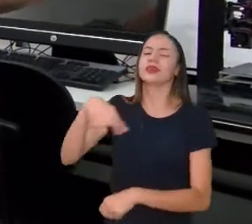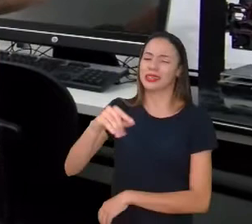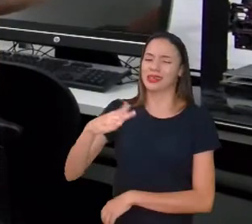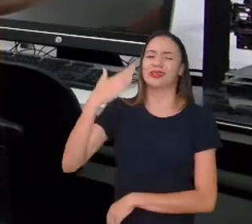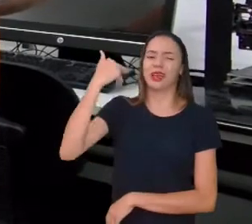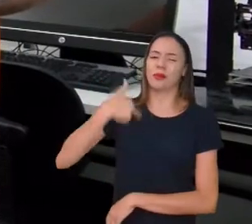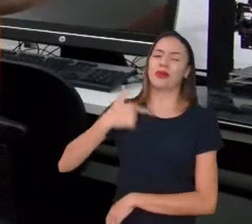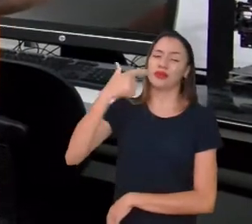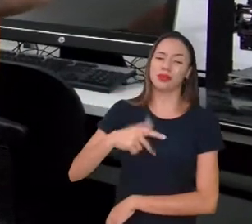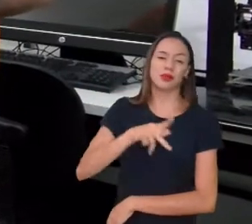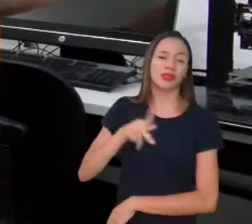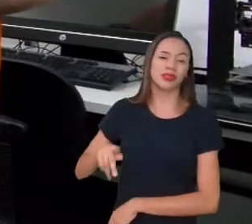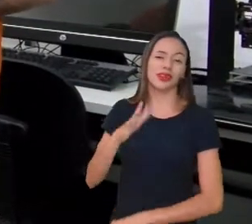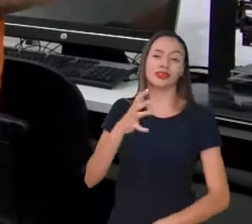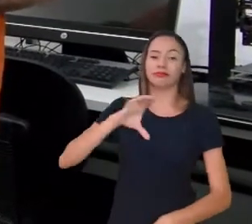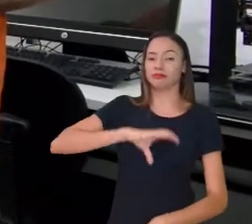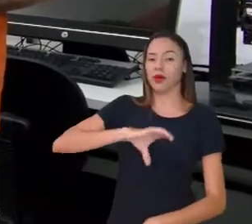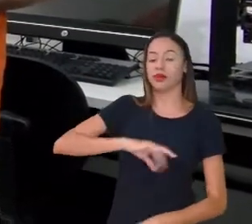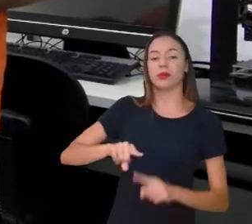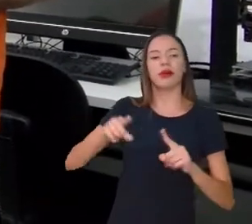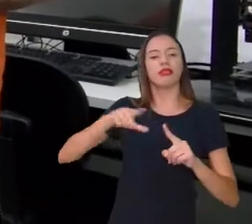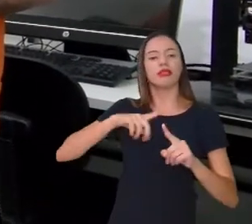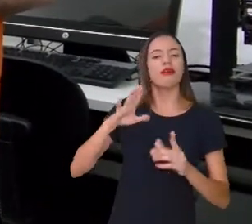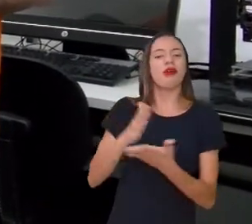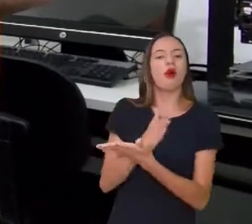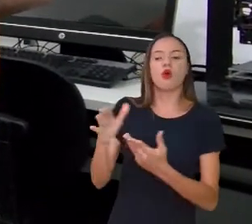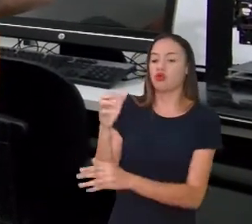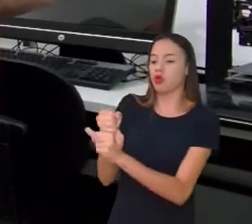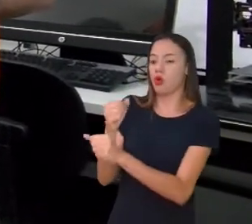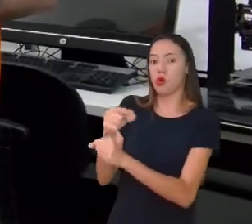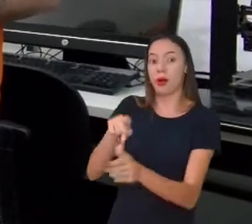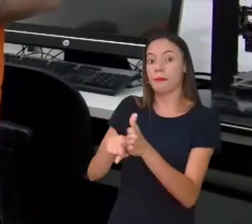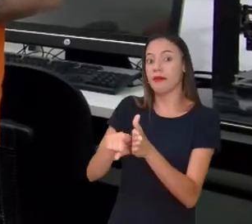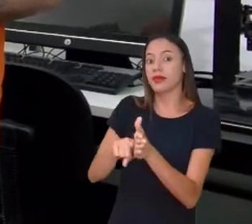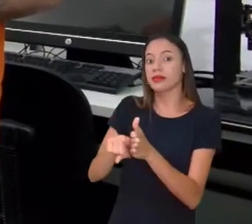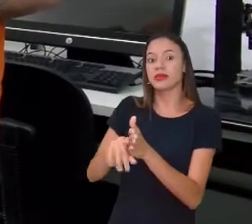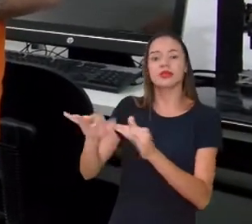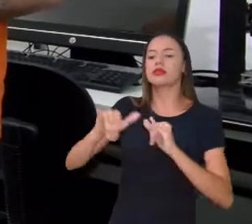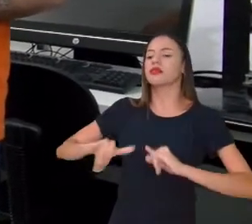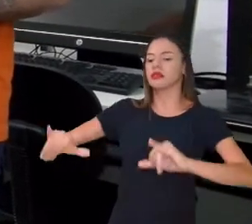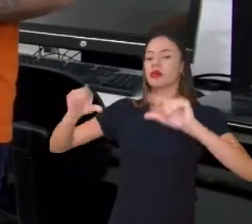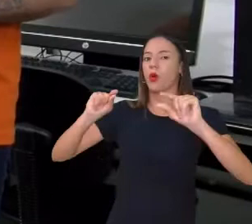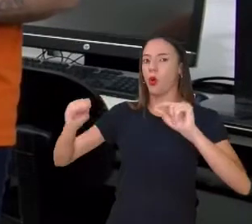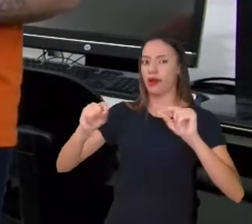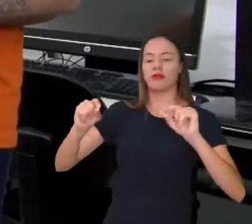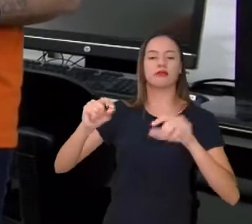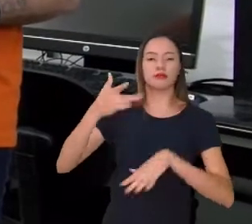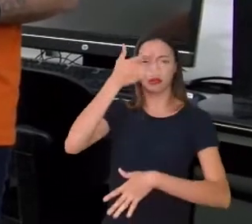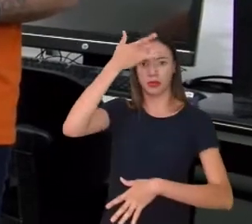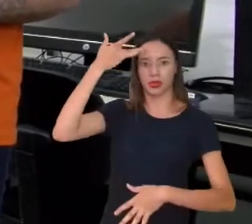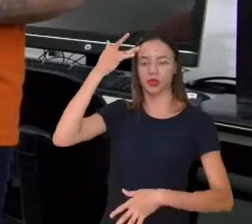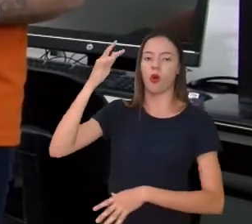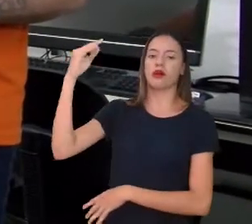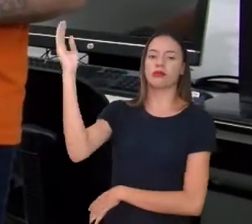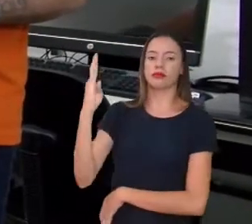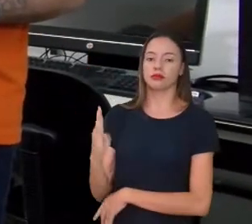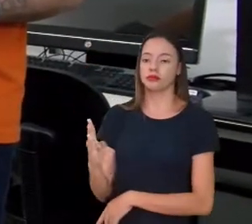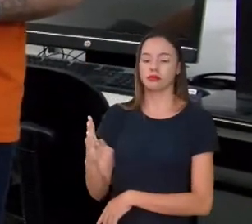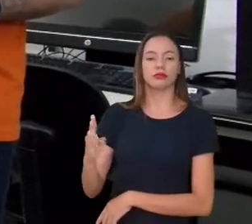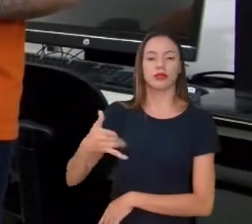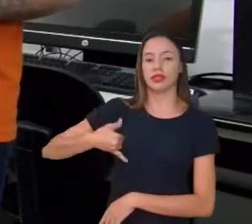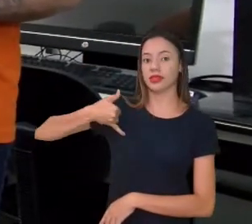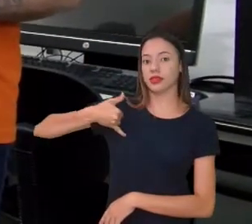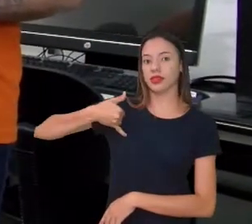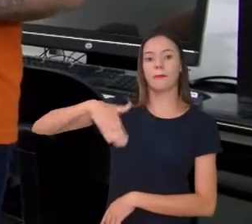português. Mas eles fizeram uns cálculos aí e a pesquisa apontou que os brasileiros acima de 18